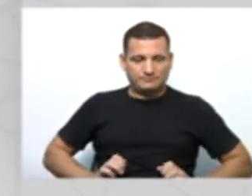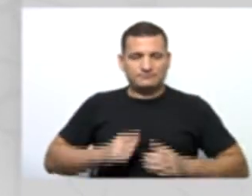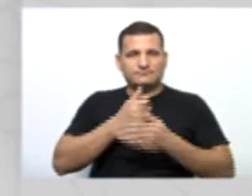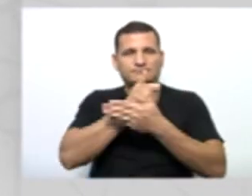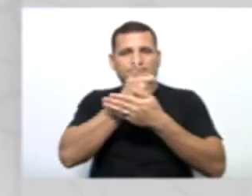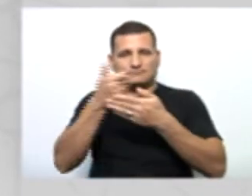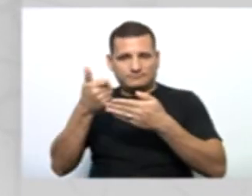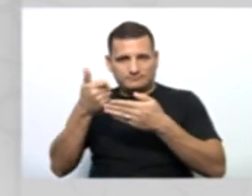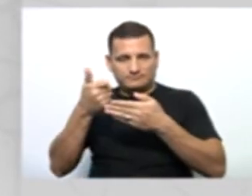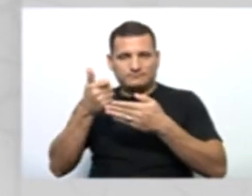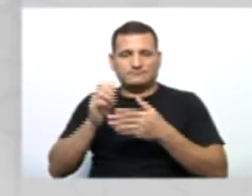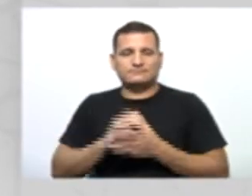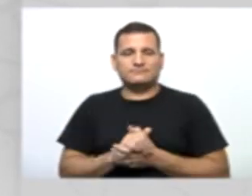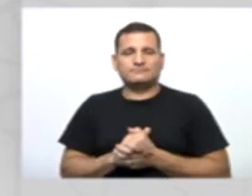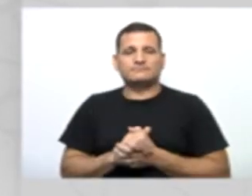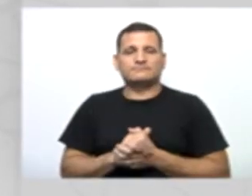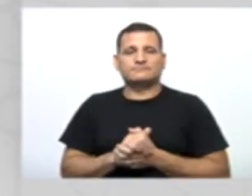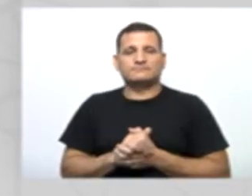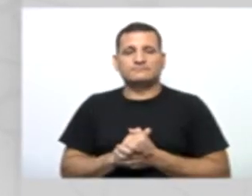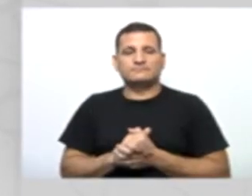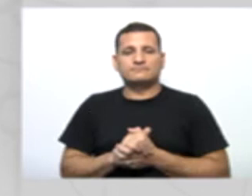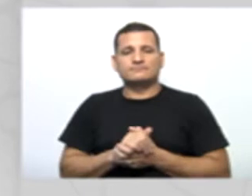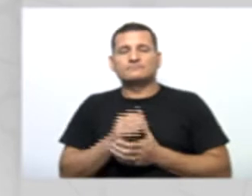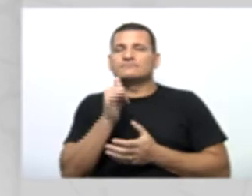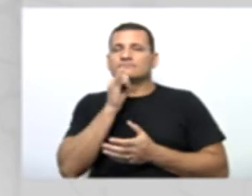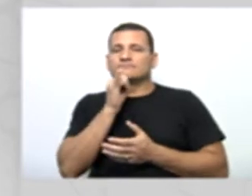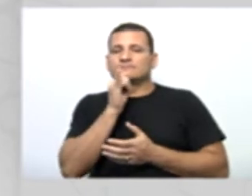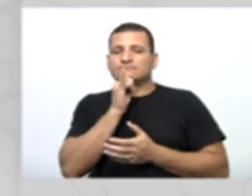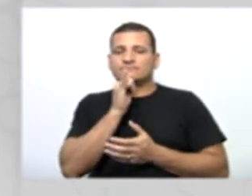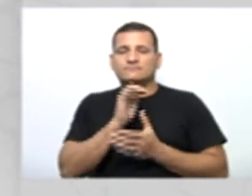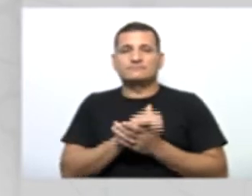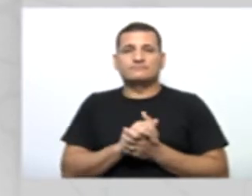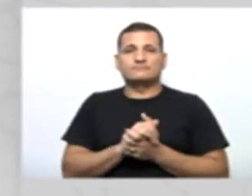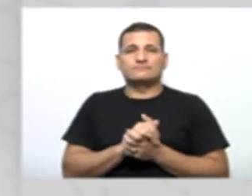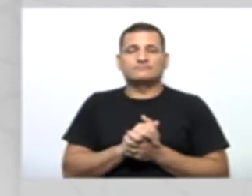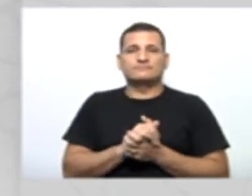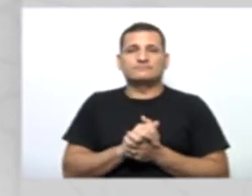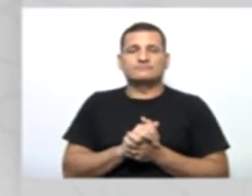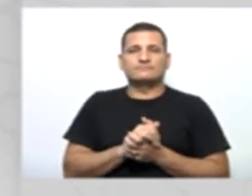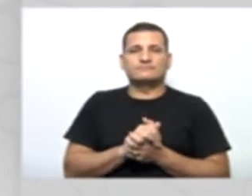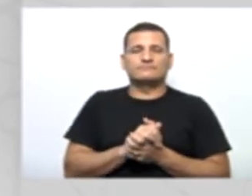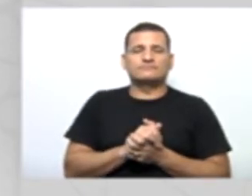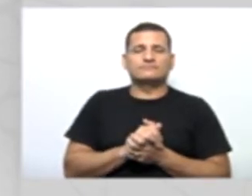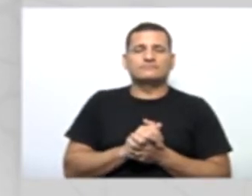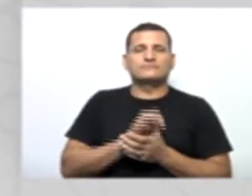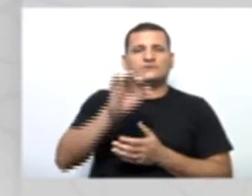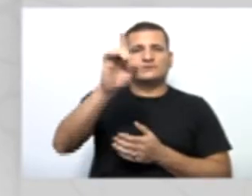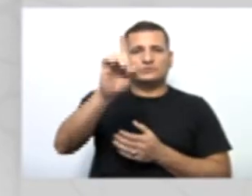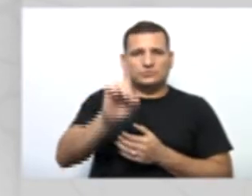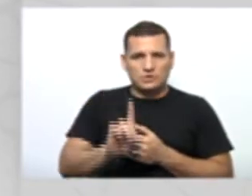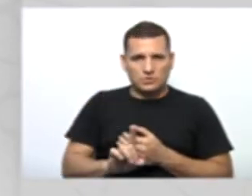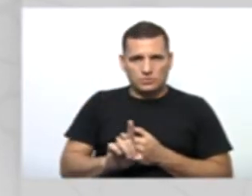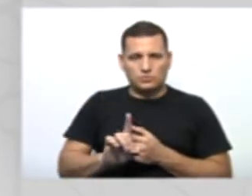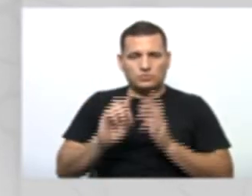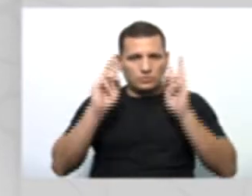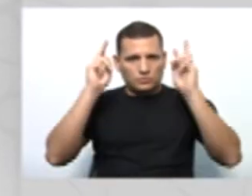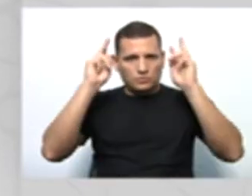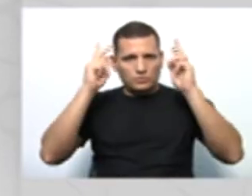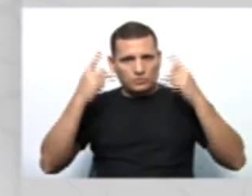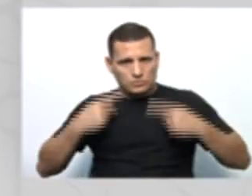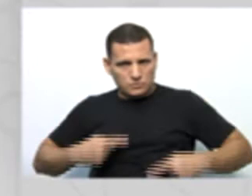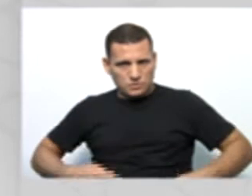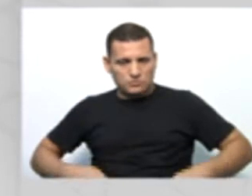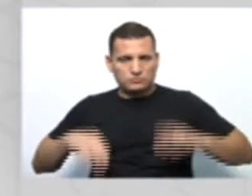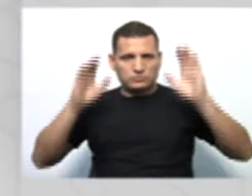da moral, nós teríamos, por exemplo, a Declaração dos Direitos do Homem e do Cidadão, né, durante a Revolução Francesa.